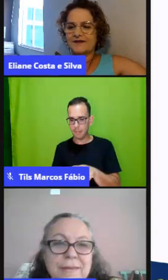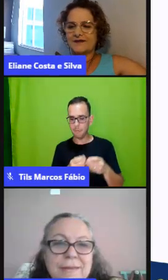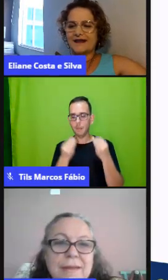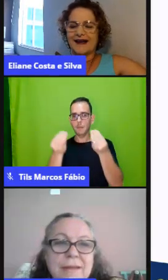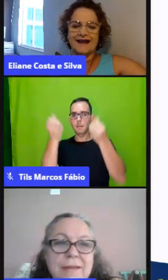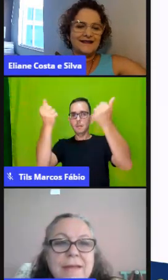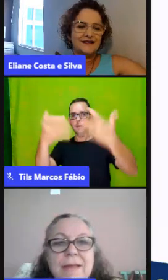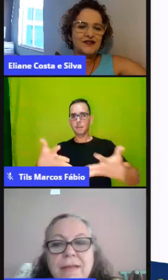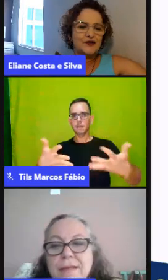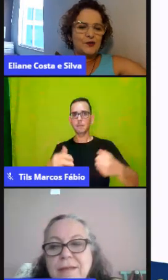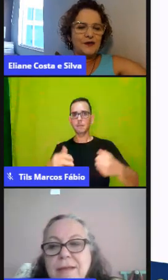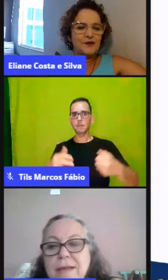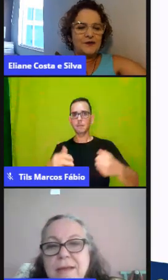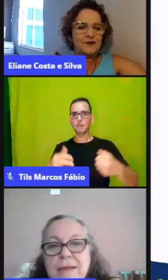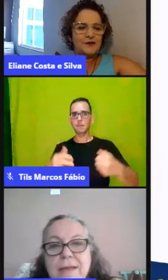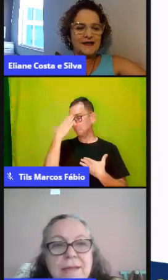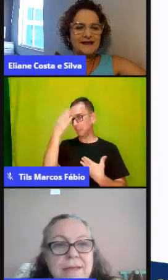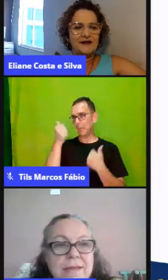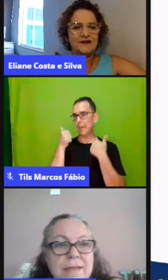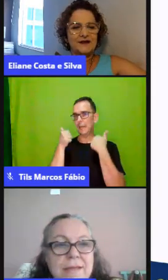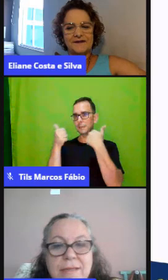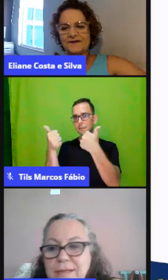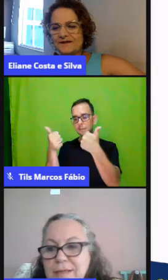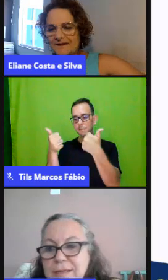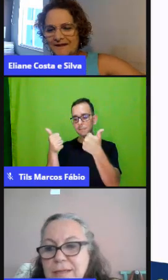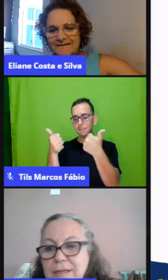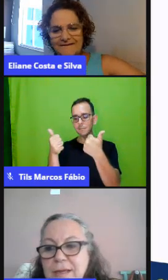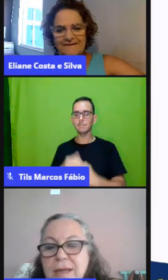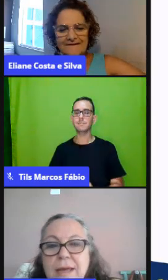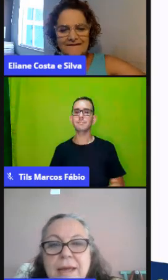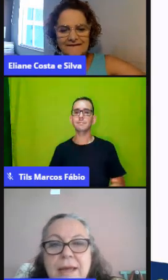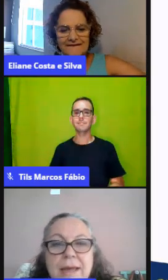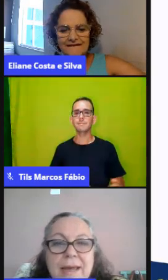Ok, obrigada. Desculpa o andamento aí.